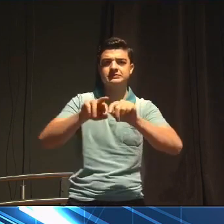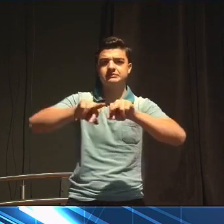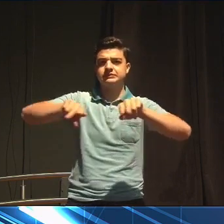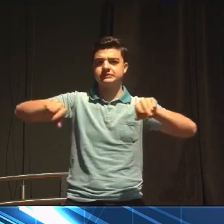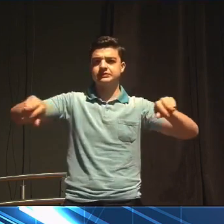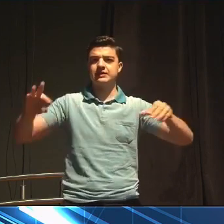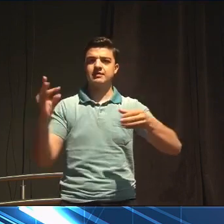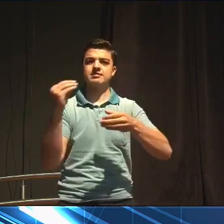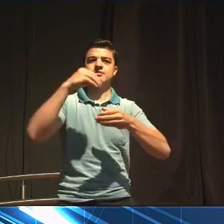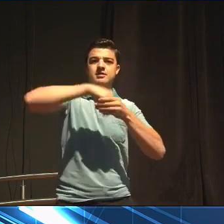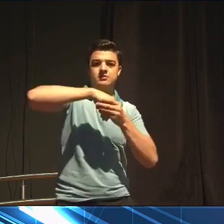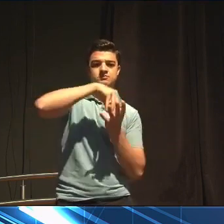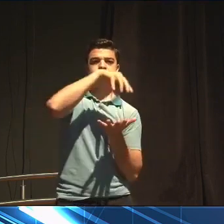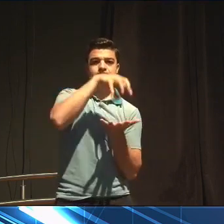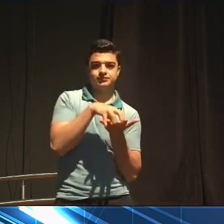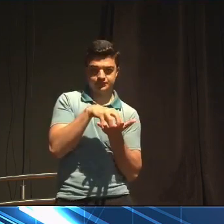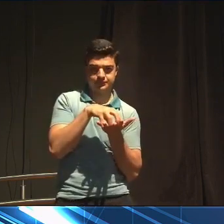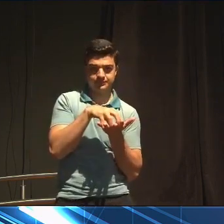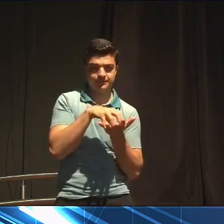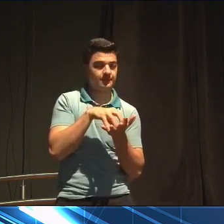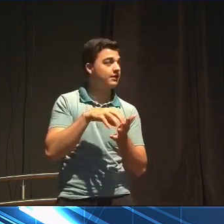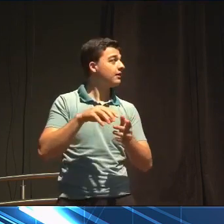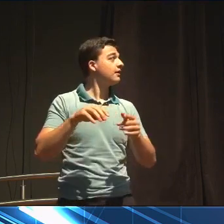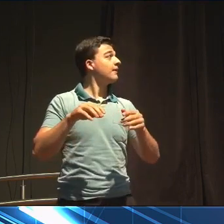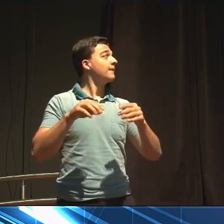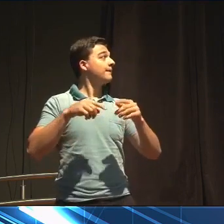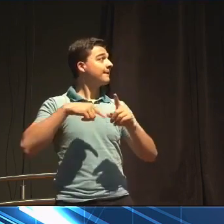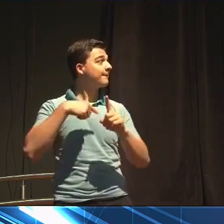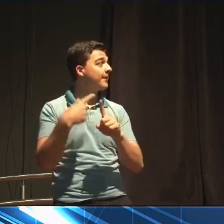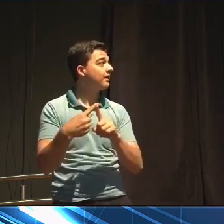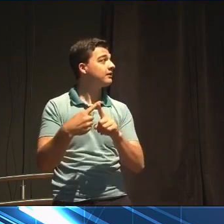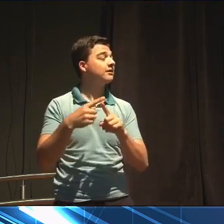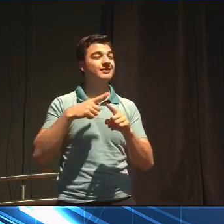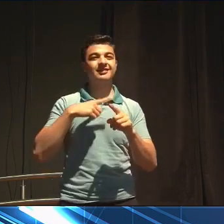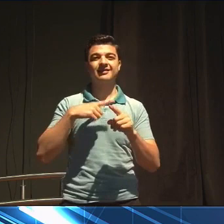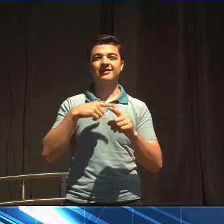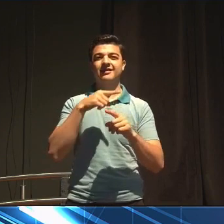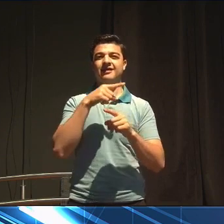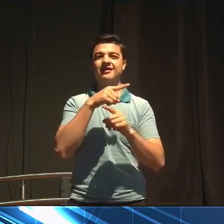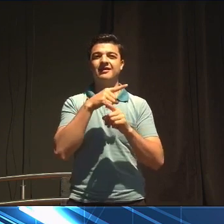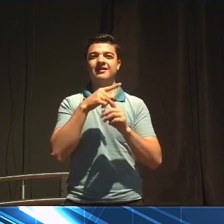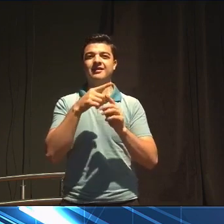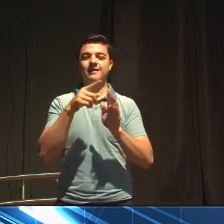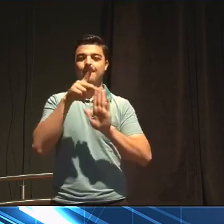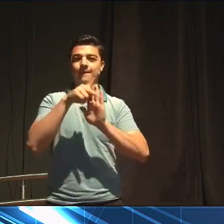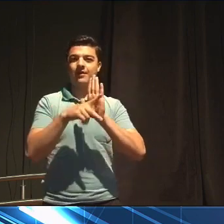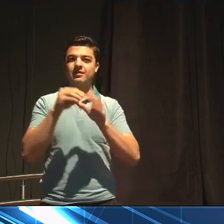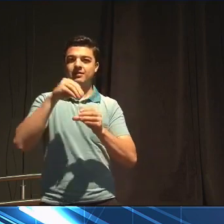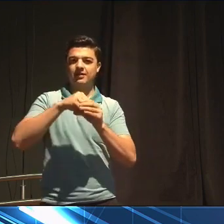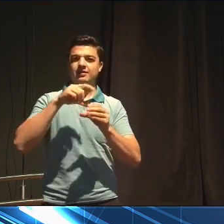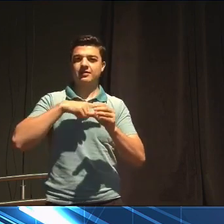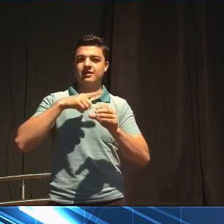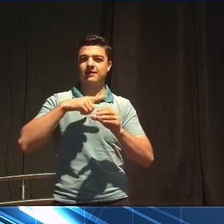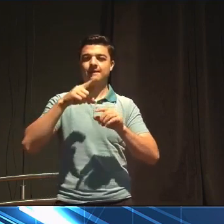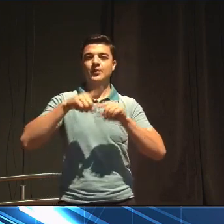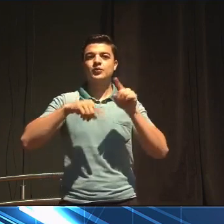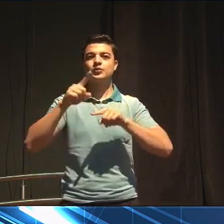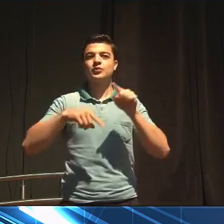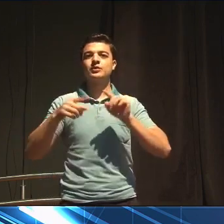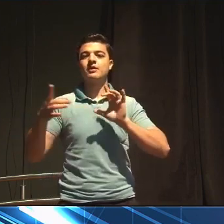pela NVIDIA, mas abertos e desenvolvidos por toda a comunidade hoje, uma ferramenta para integração e visualização disso